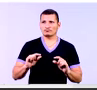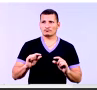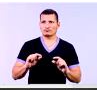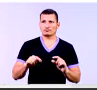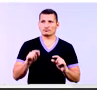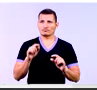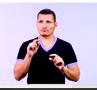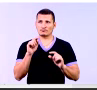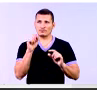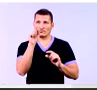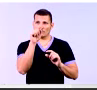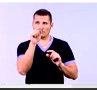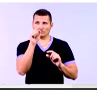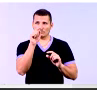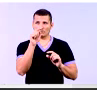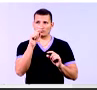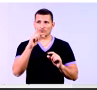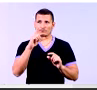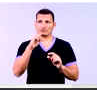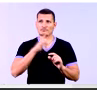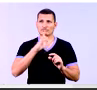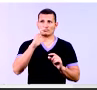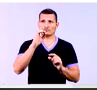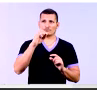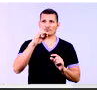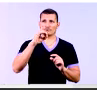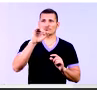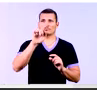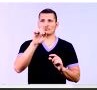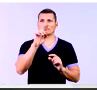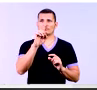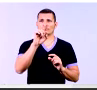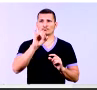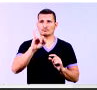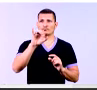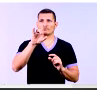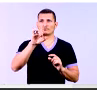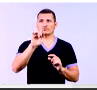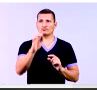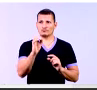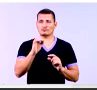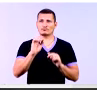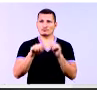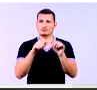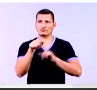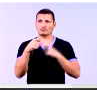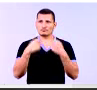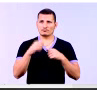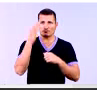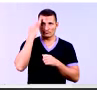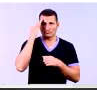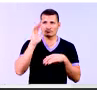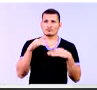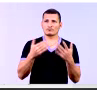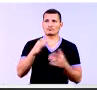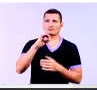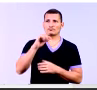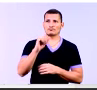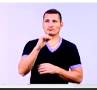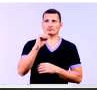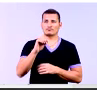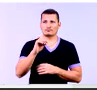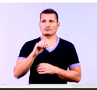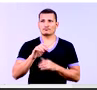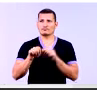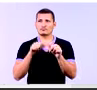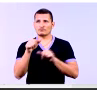é que aqui em cima eu estou passando o código, porque na alteração eu preciso saber qual dado eu vou alterar, e só o código me dá essa